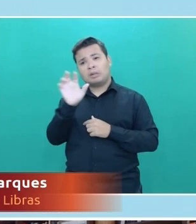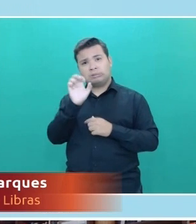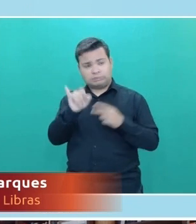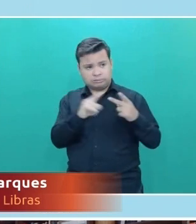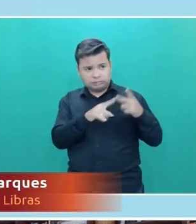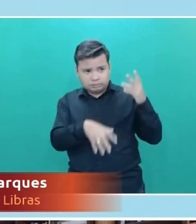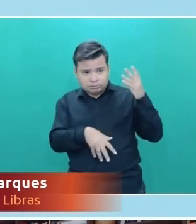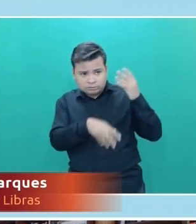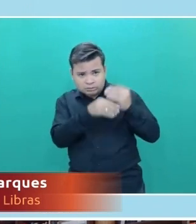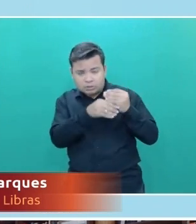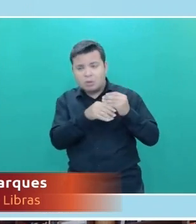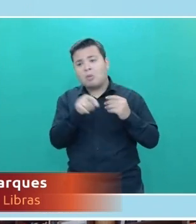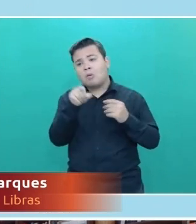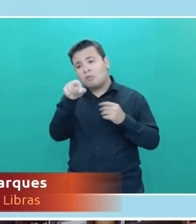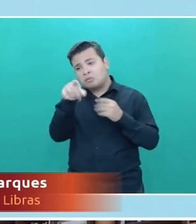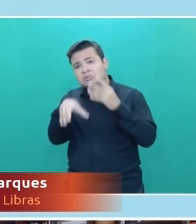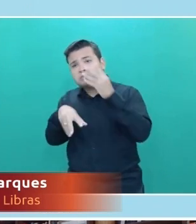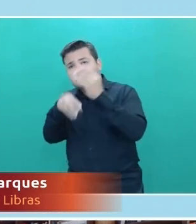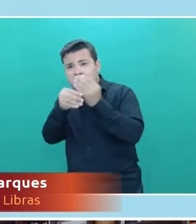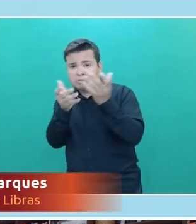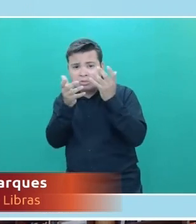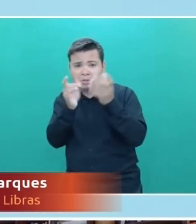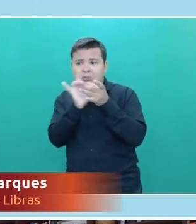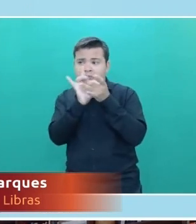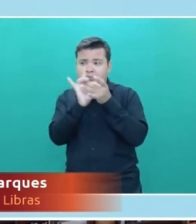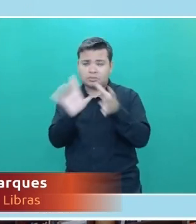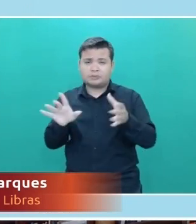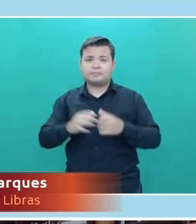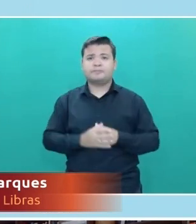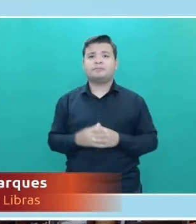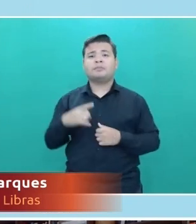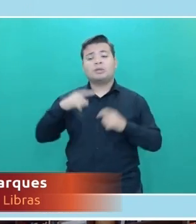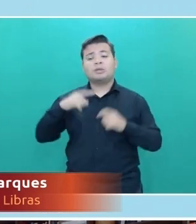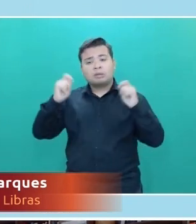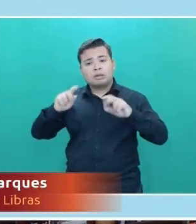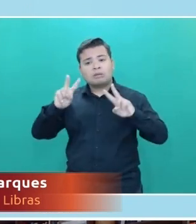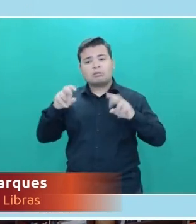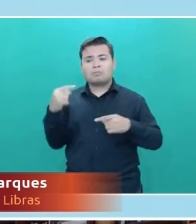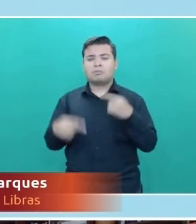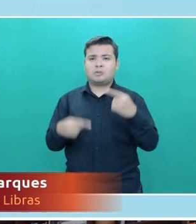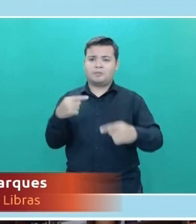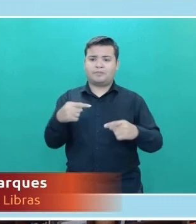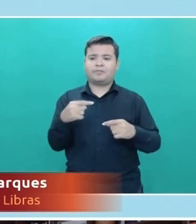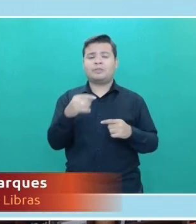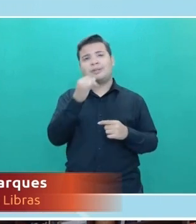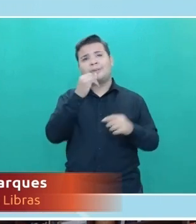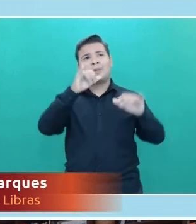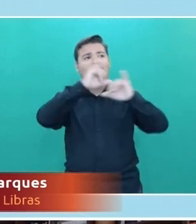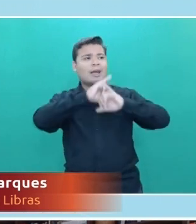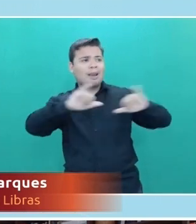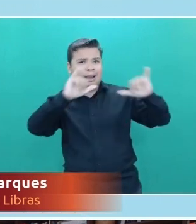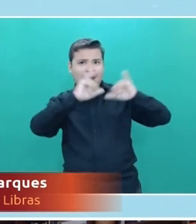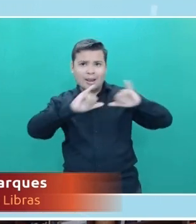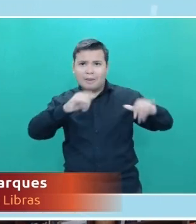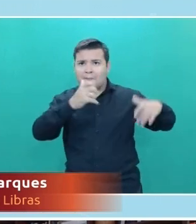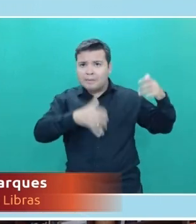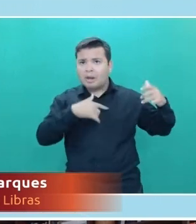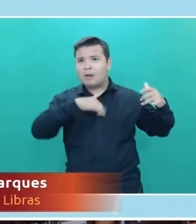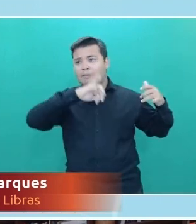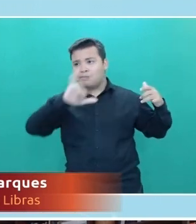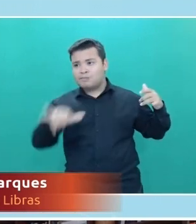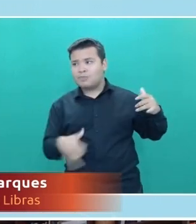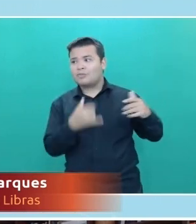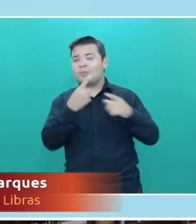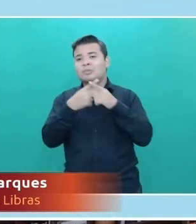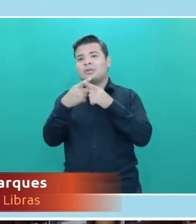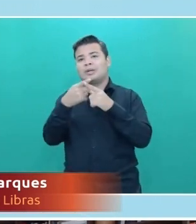para a gente poder discutir mais temas, né? E falo muito sobre questões que estão na mídia, porque é o que geralmente as pessoas têm acesso a respeito da política